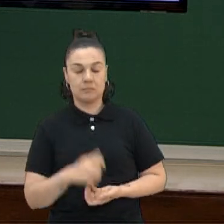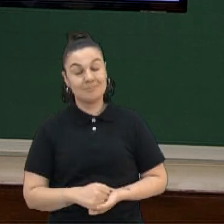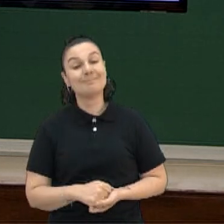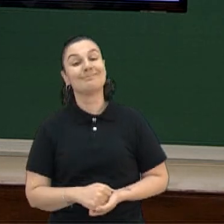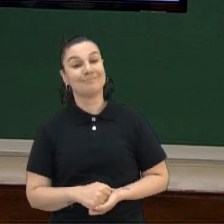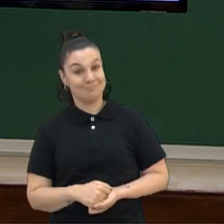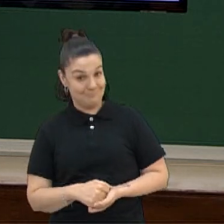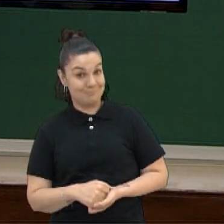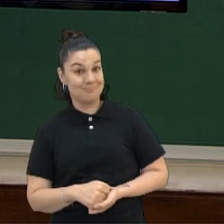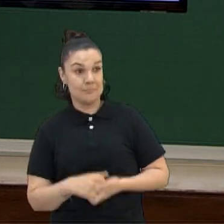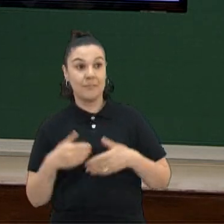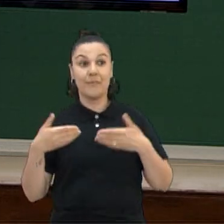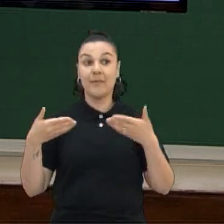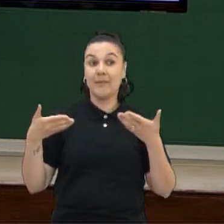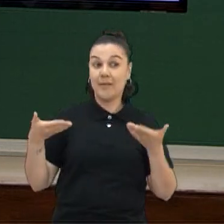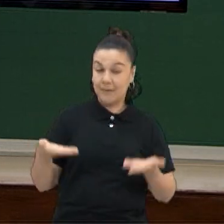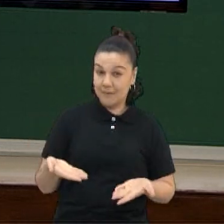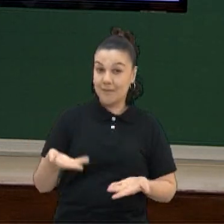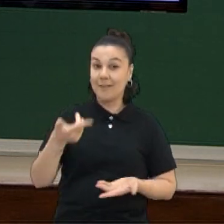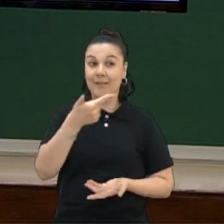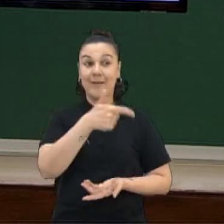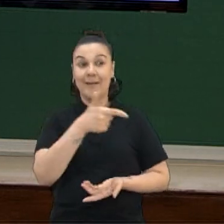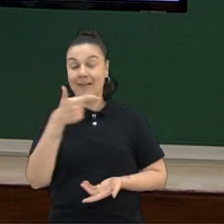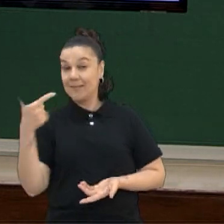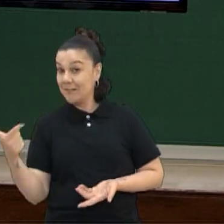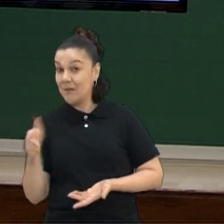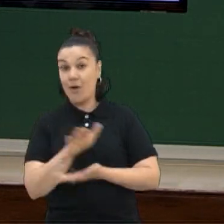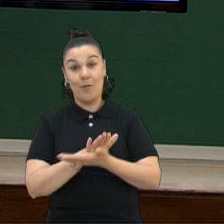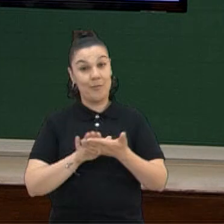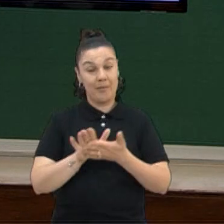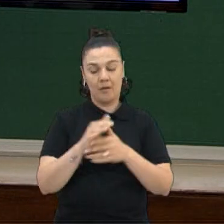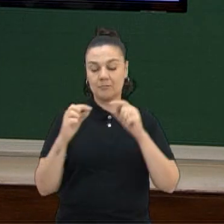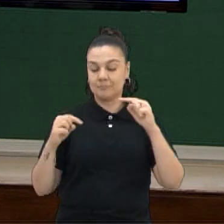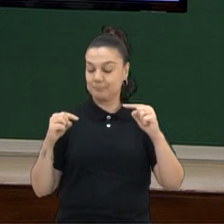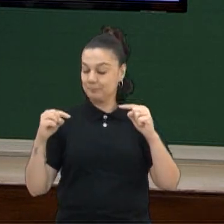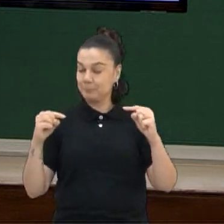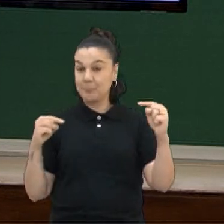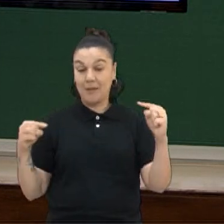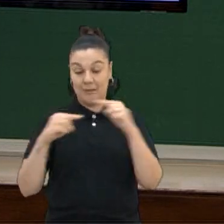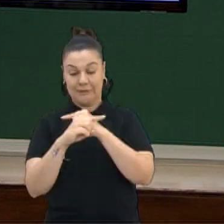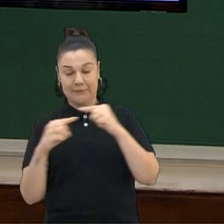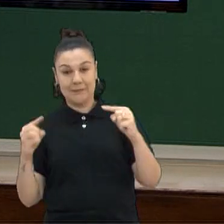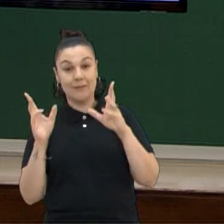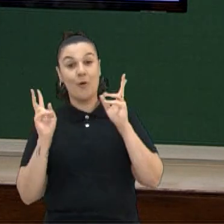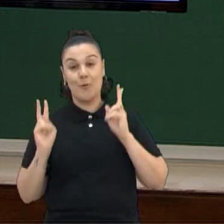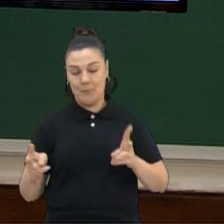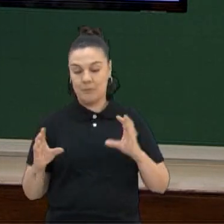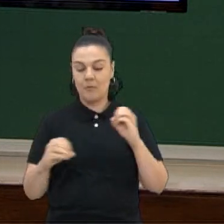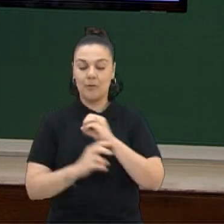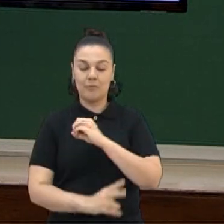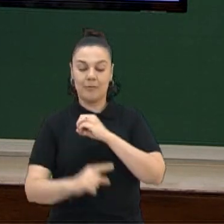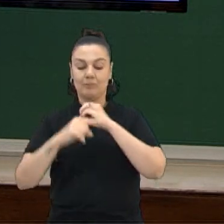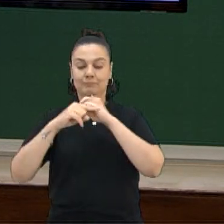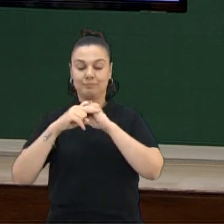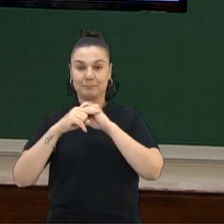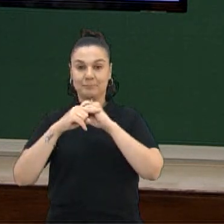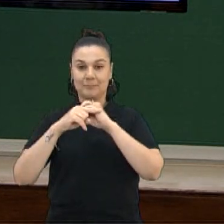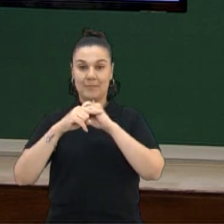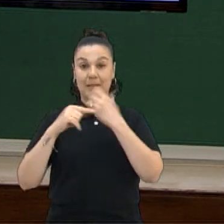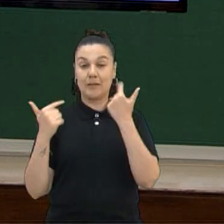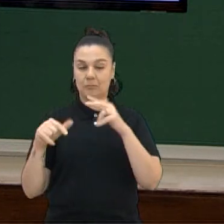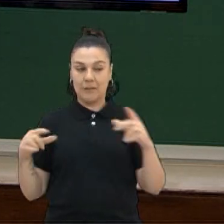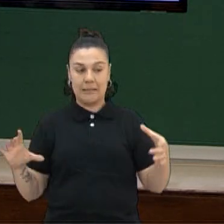hidrogênio. Então não existe diferença de eletronegatividade e nesse caso fica centralizado. Então não tem